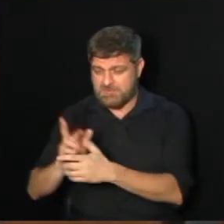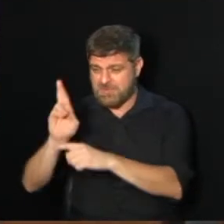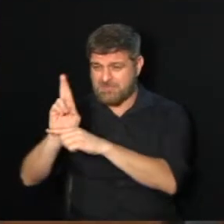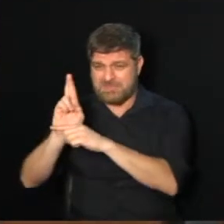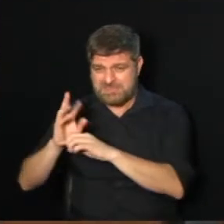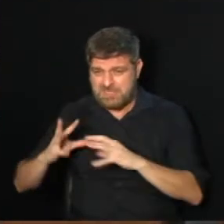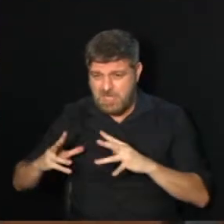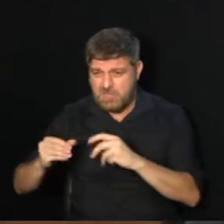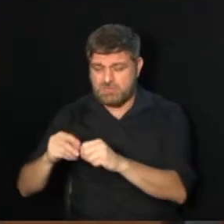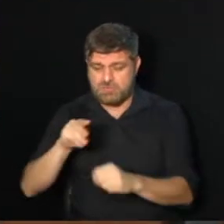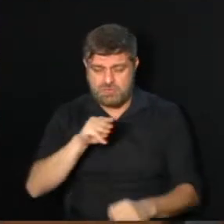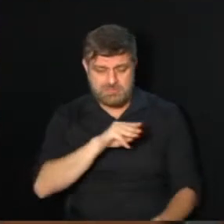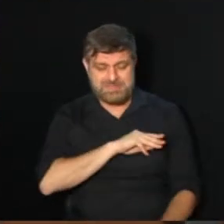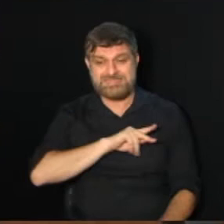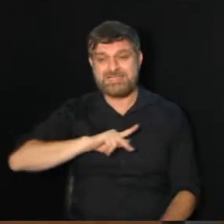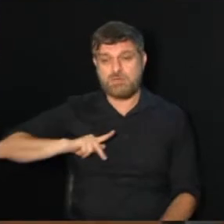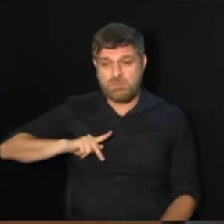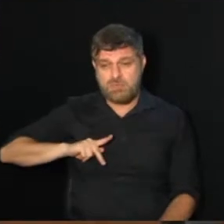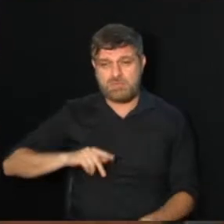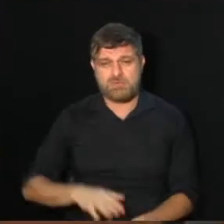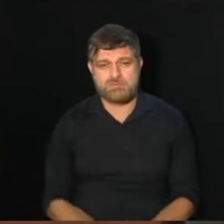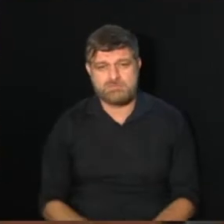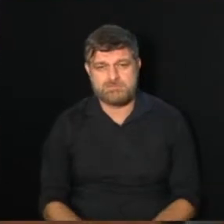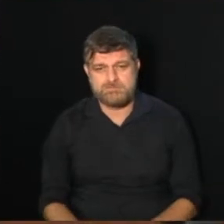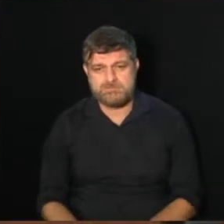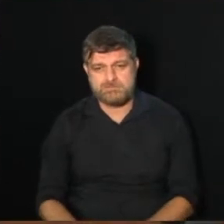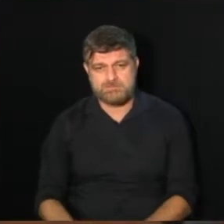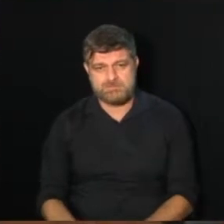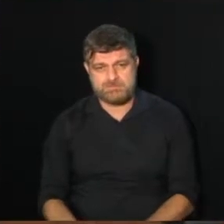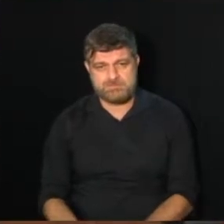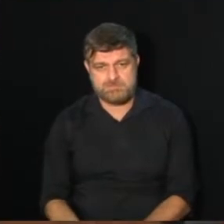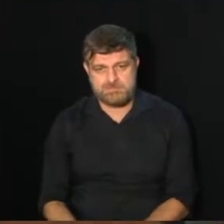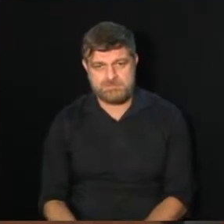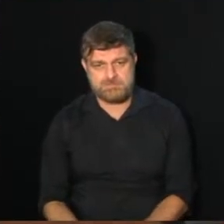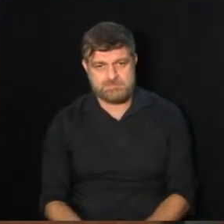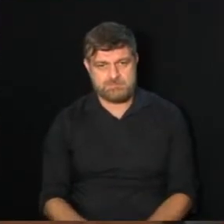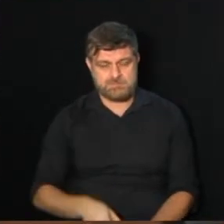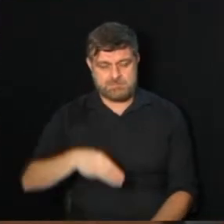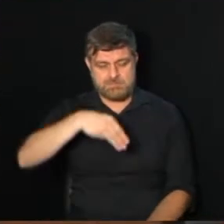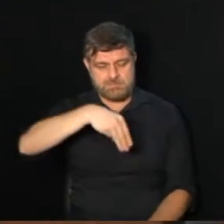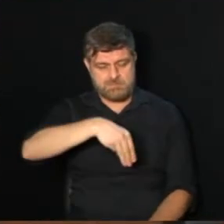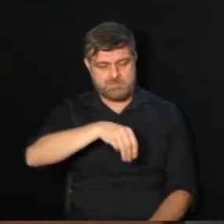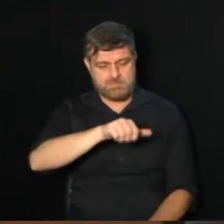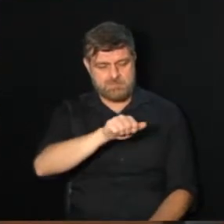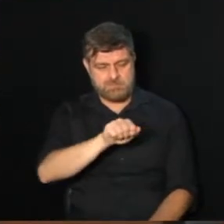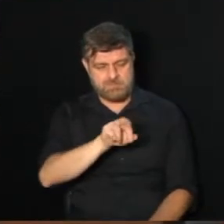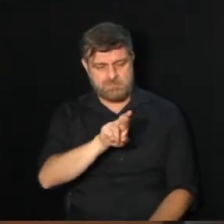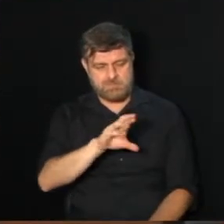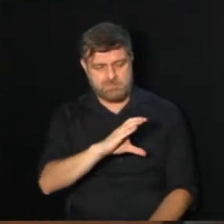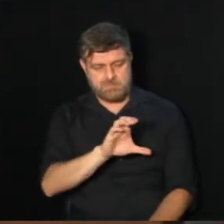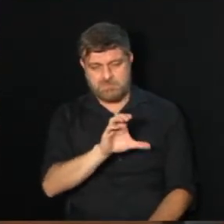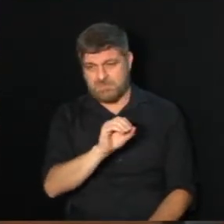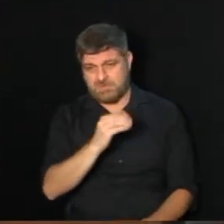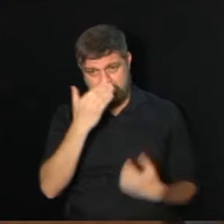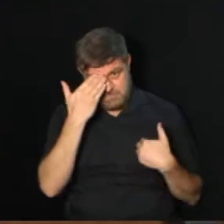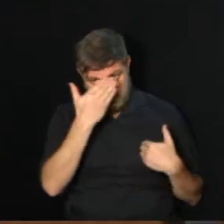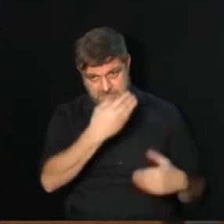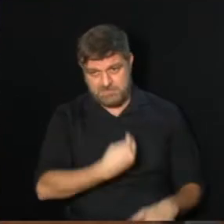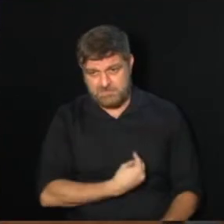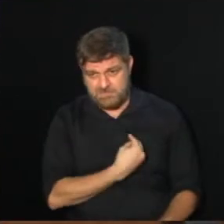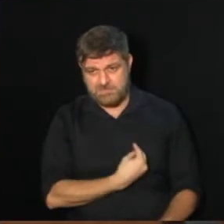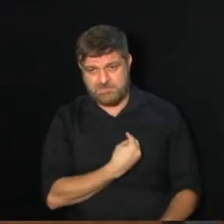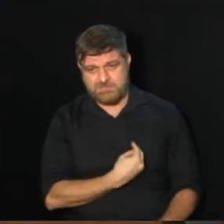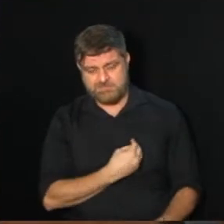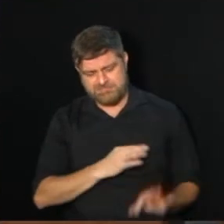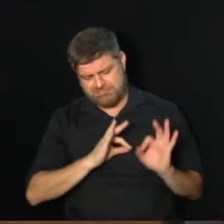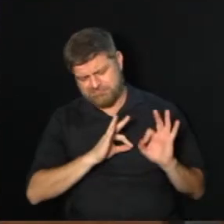aí do órgão do Ministério Público. O doutor Marcelo Cunha Bergo, no mesmo sentido, eu agradeço a sua presença, é